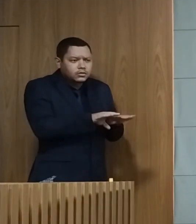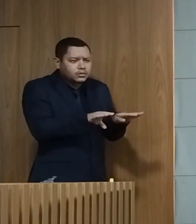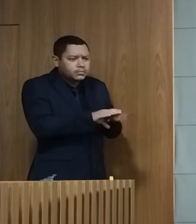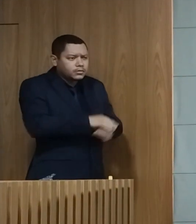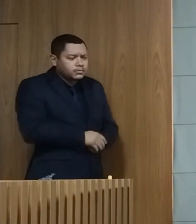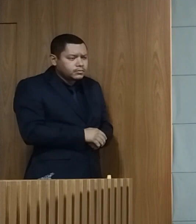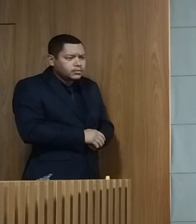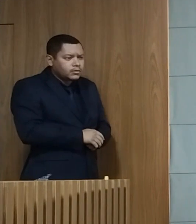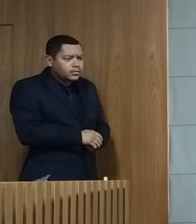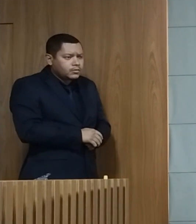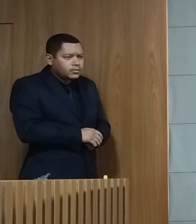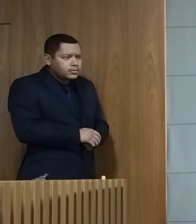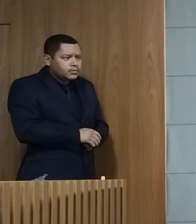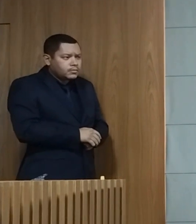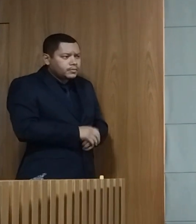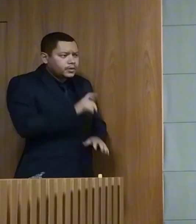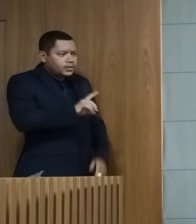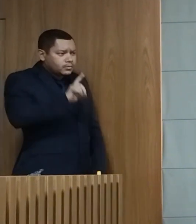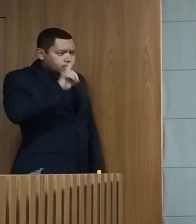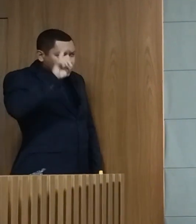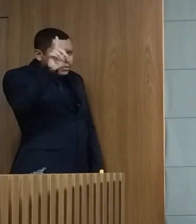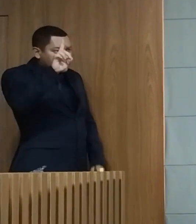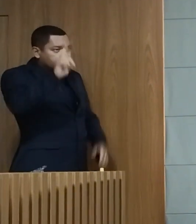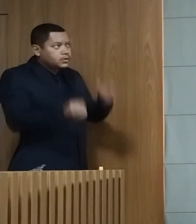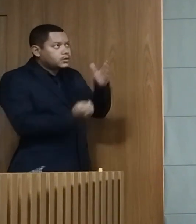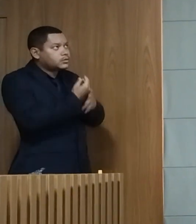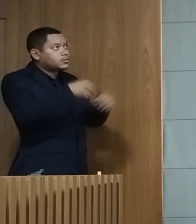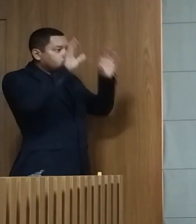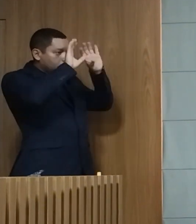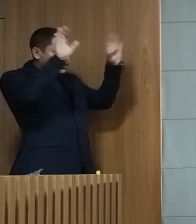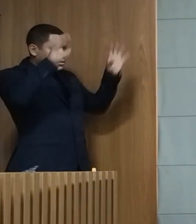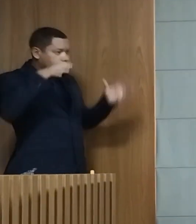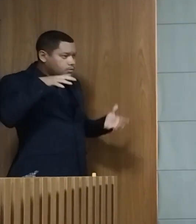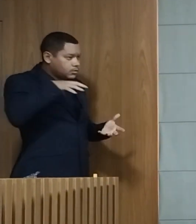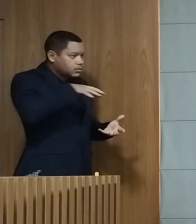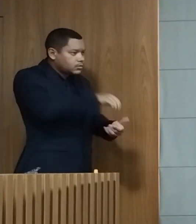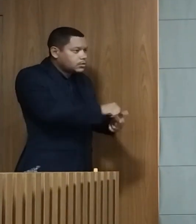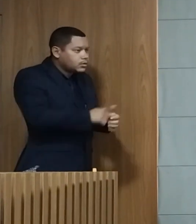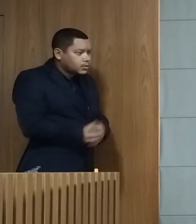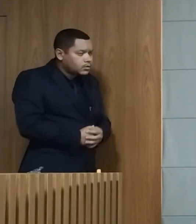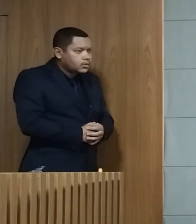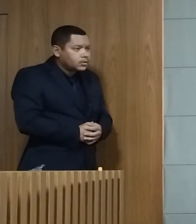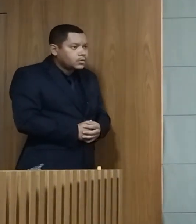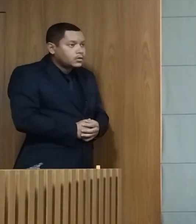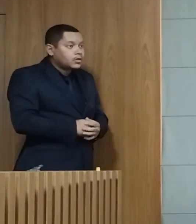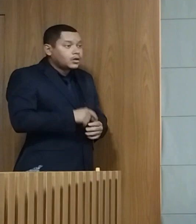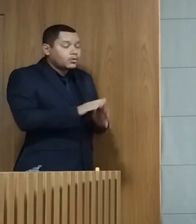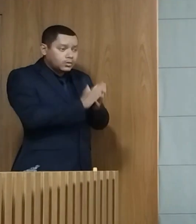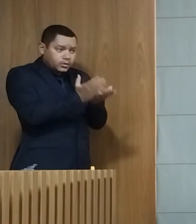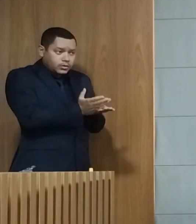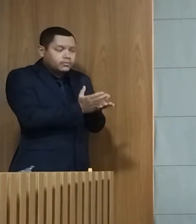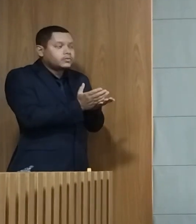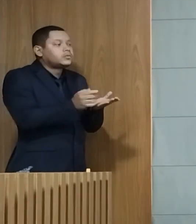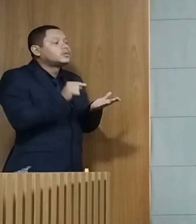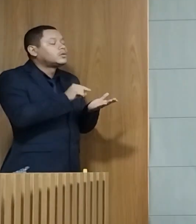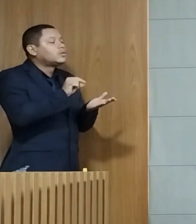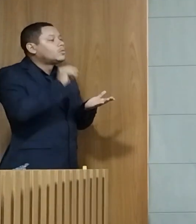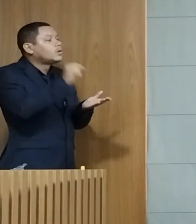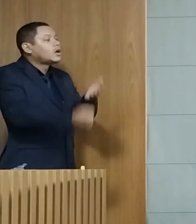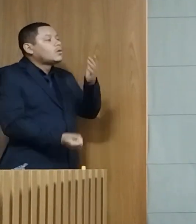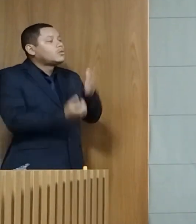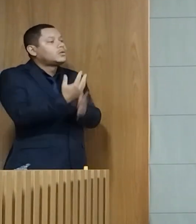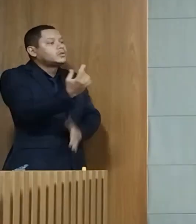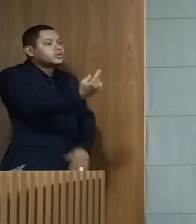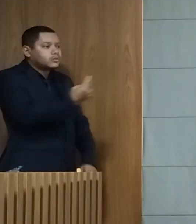princípio criou Deus os céus e a terra. A obra A Origem é sobre a nossa